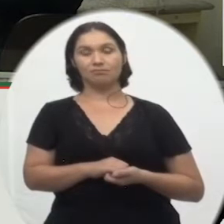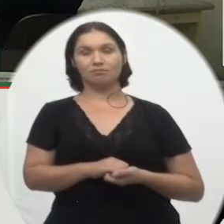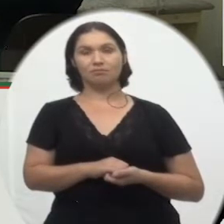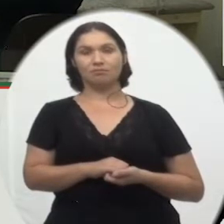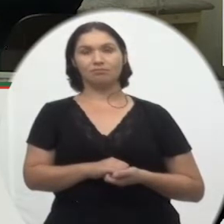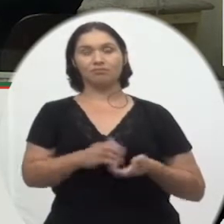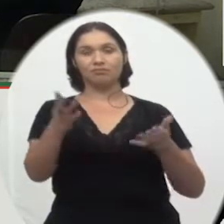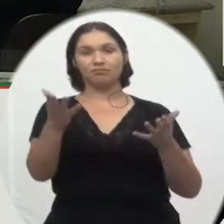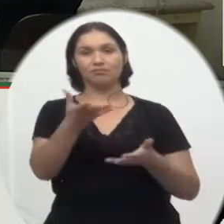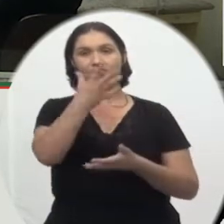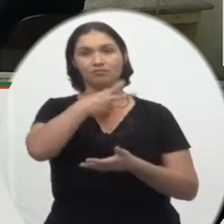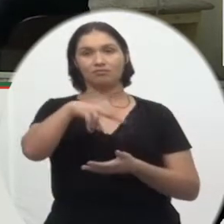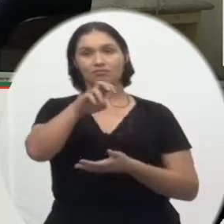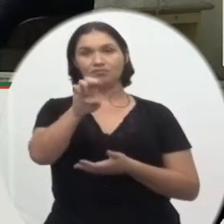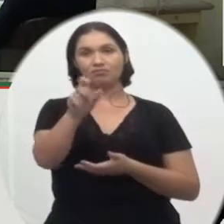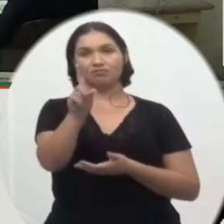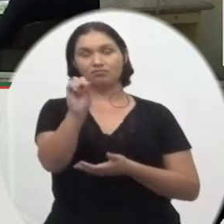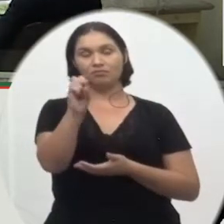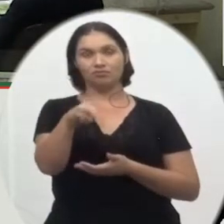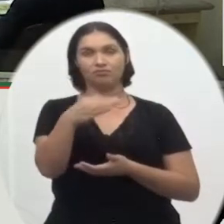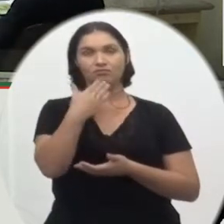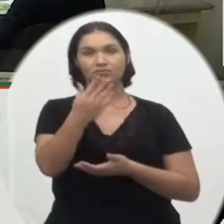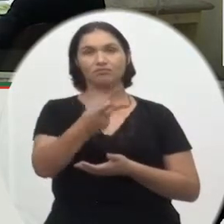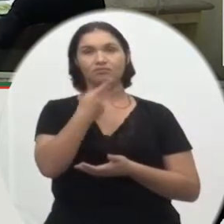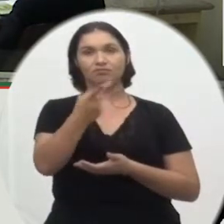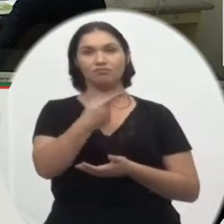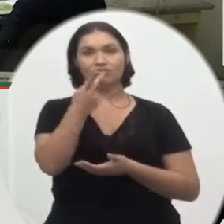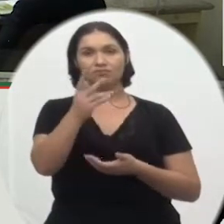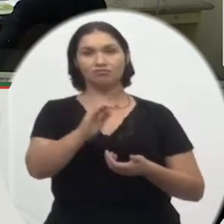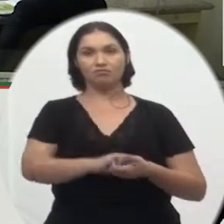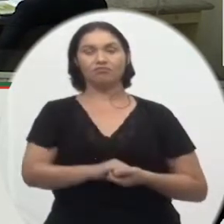Questão de ordem cedida do vereador Edson do Nascimento.